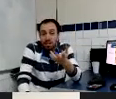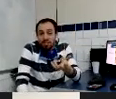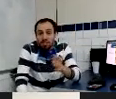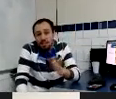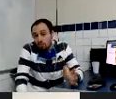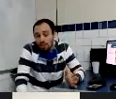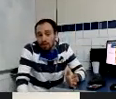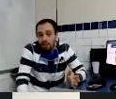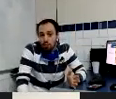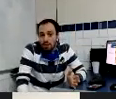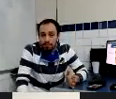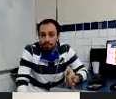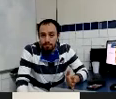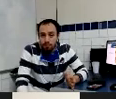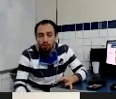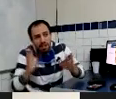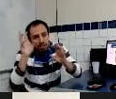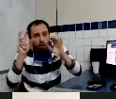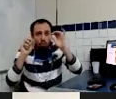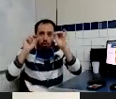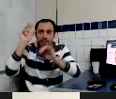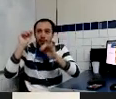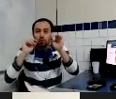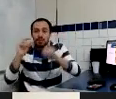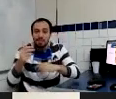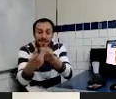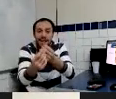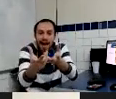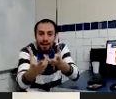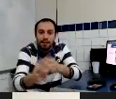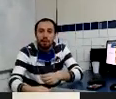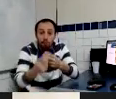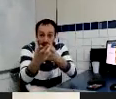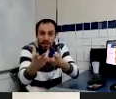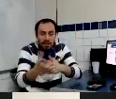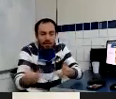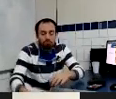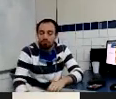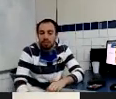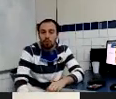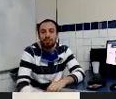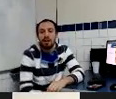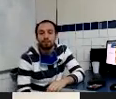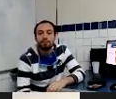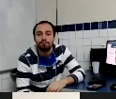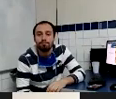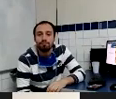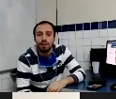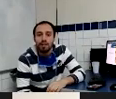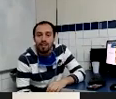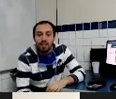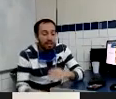tinha dias que eles não conseguiam achar comida, conseguiam achar algumas frutas, mas carne, proteína, não, não achavam.